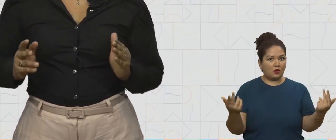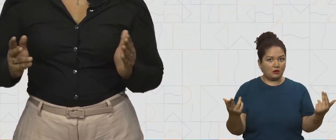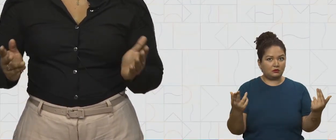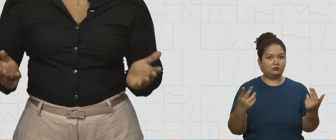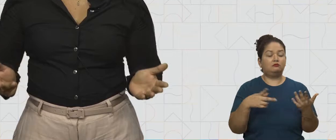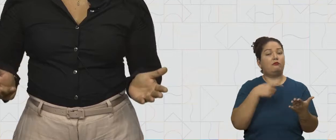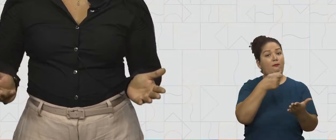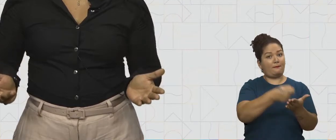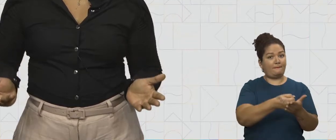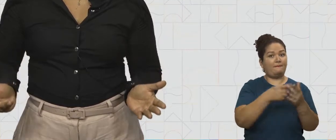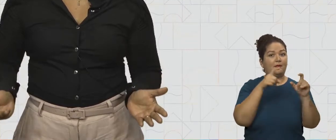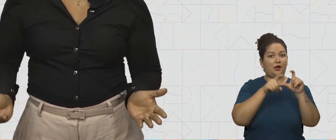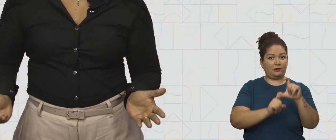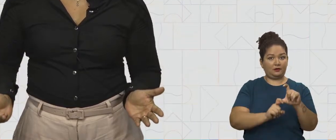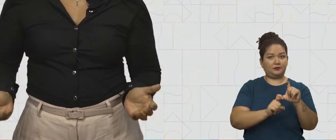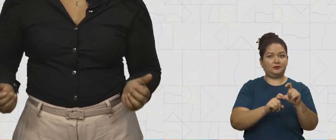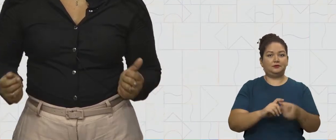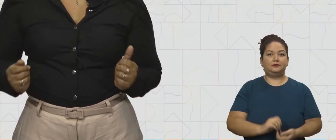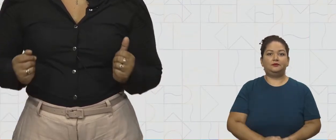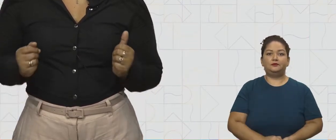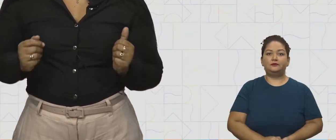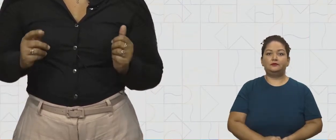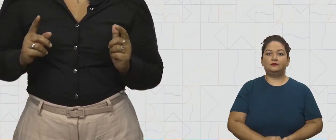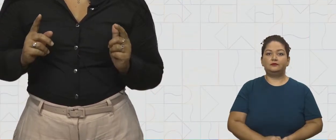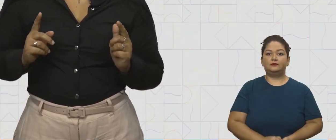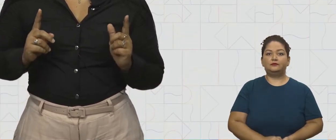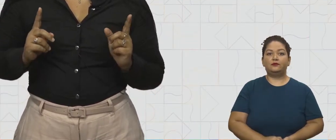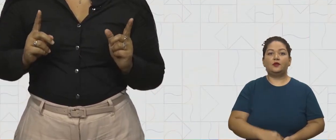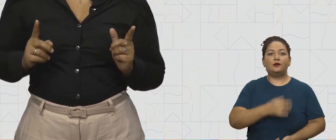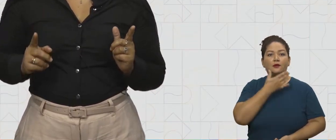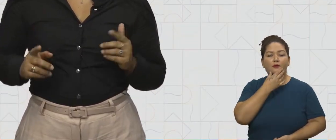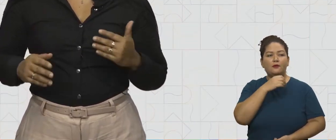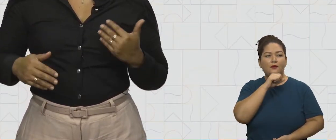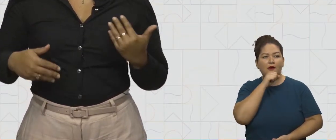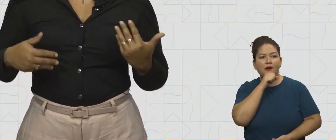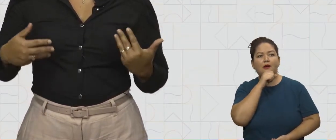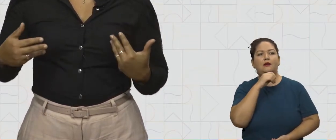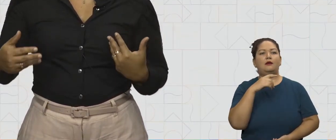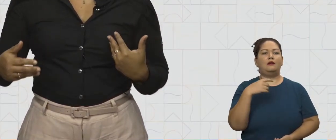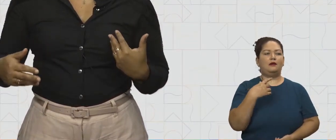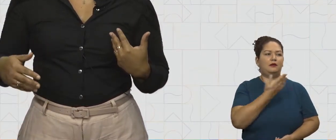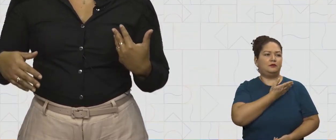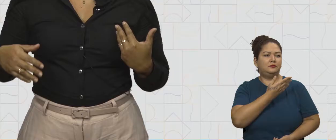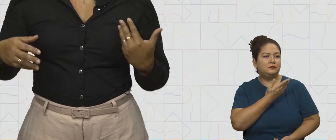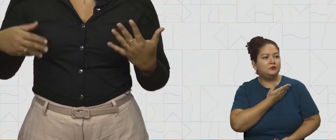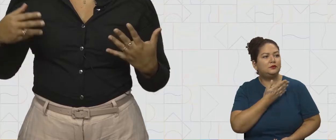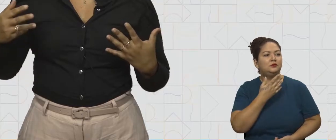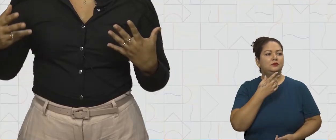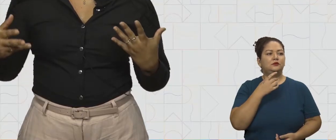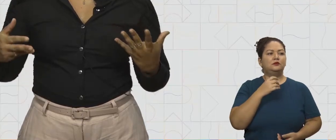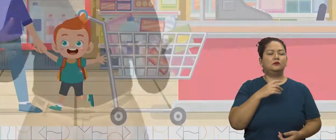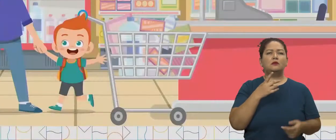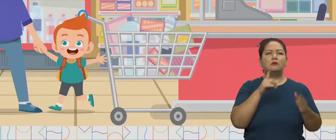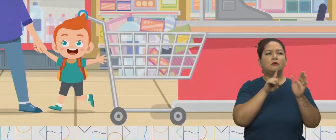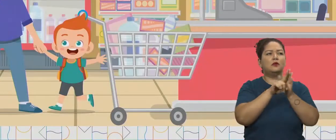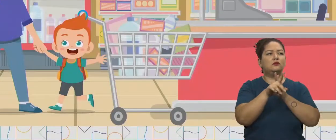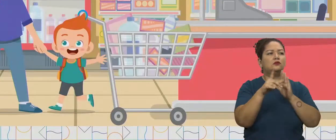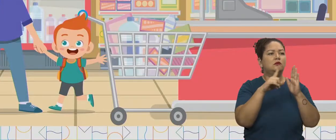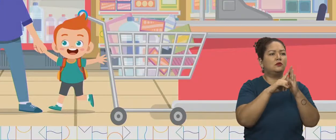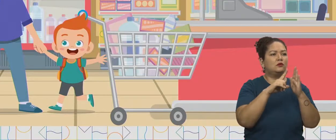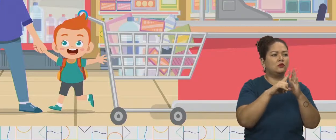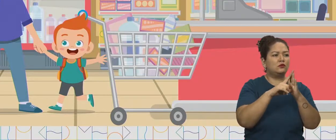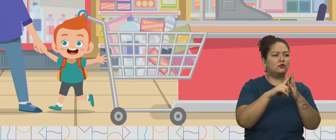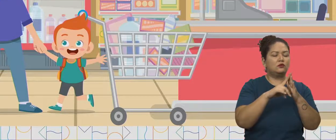finalidade, que é o pagamento de uma dívida. Quando os nossos pais ou algum parente nosso, eles fazem alguma